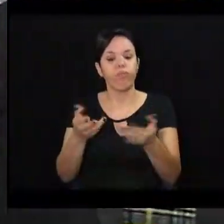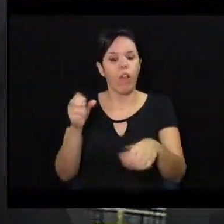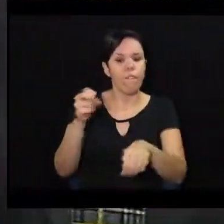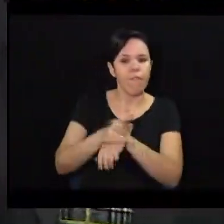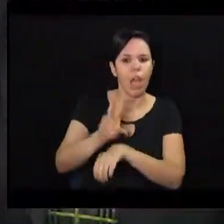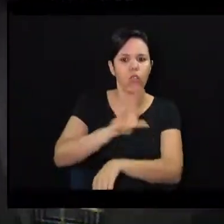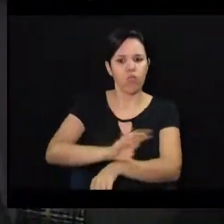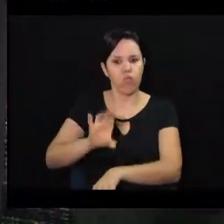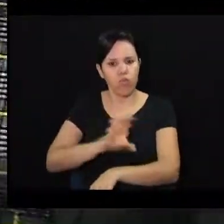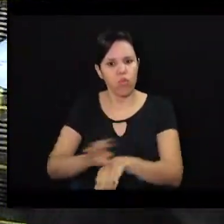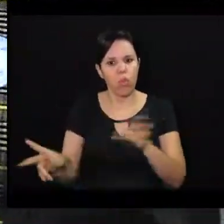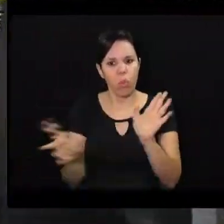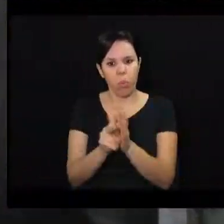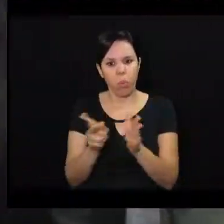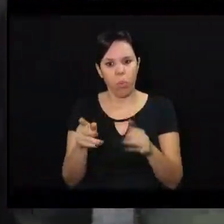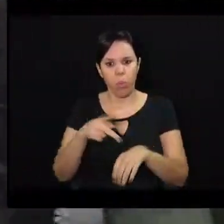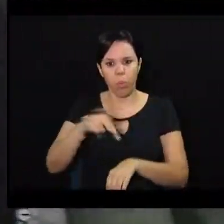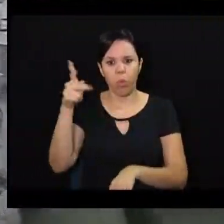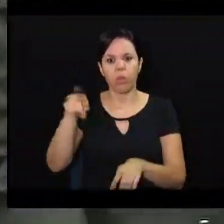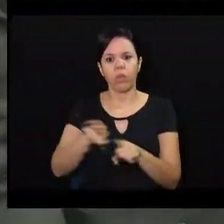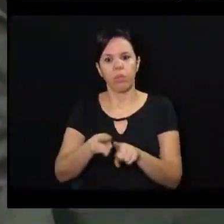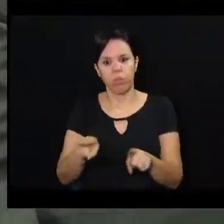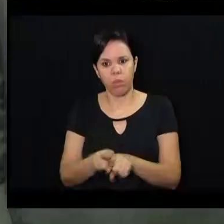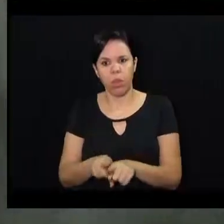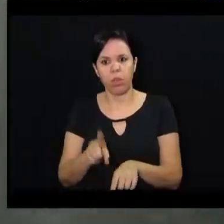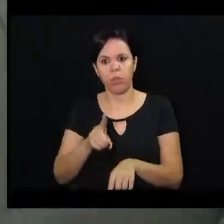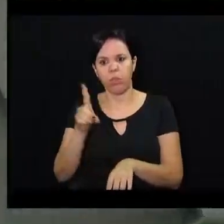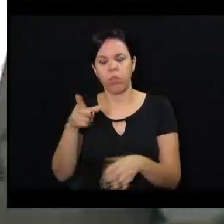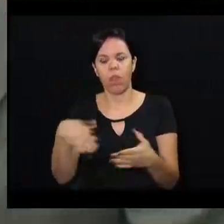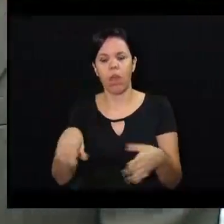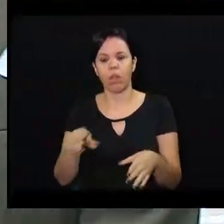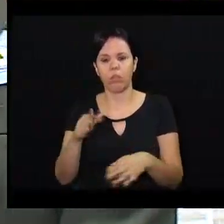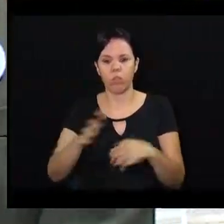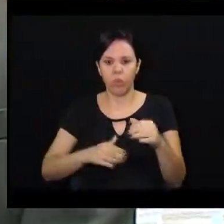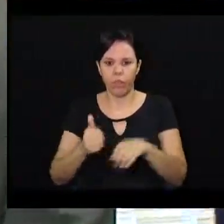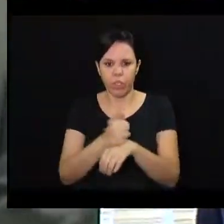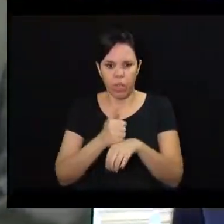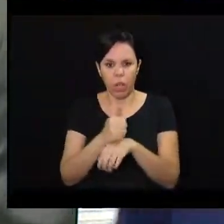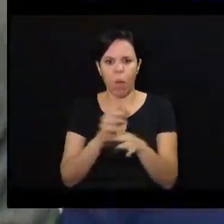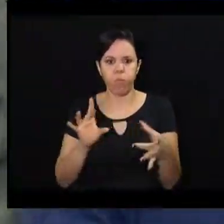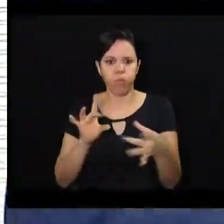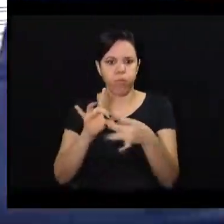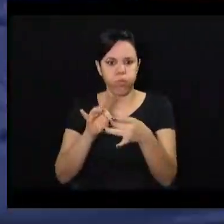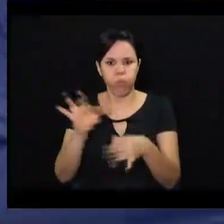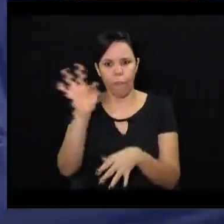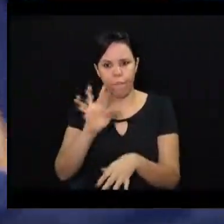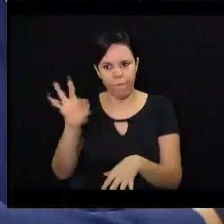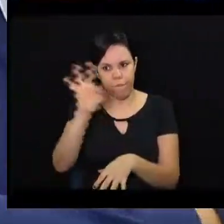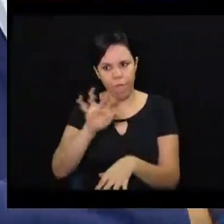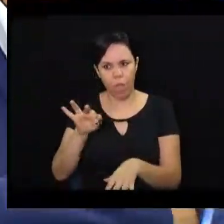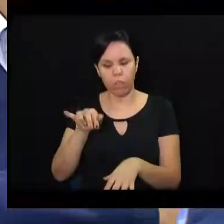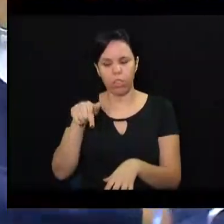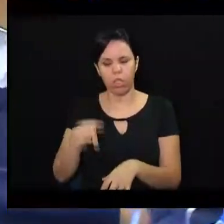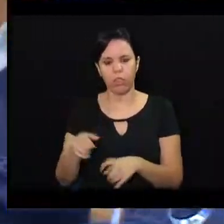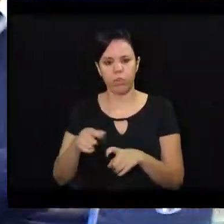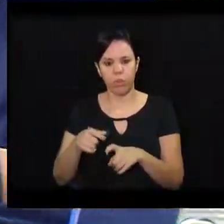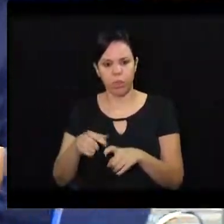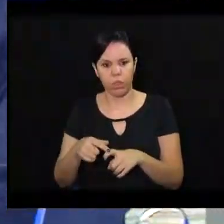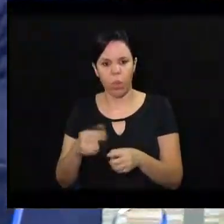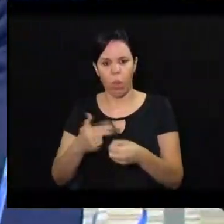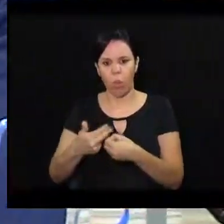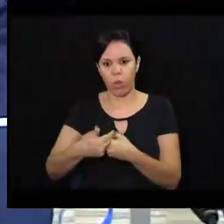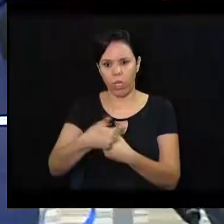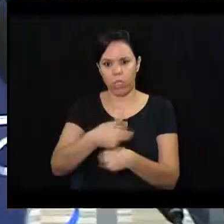curso de especialização ministrado pelos profissionais em parceria com as faculdades de medicina da